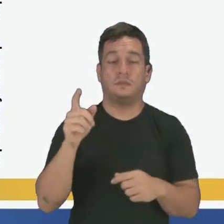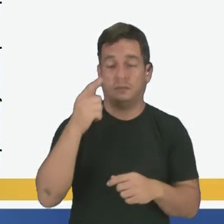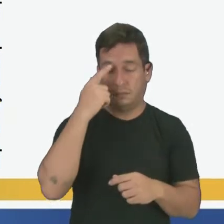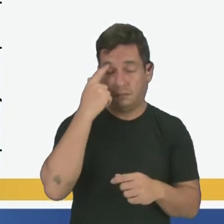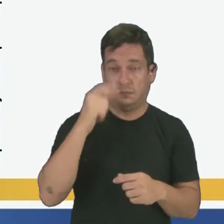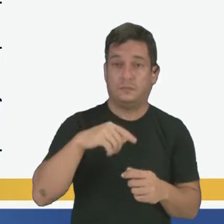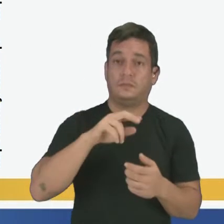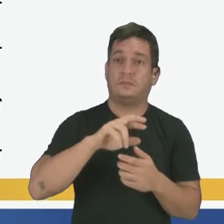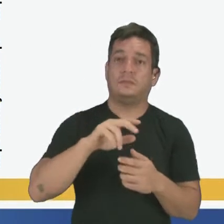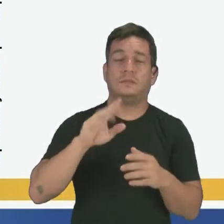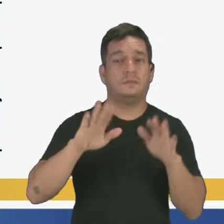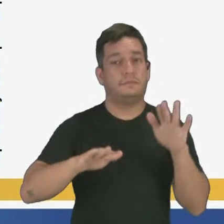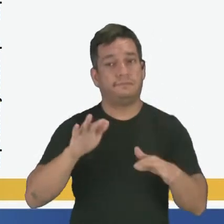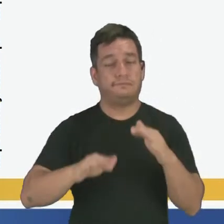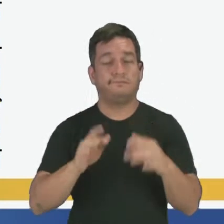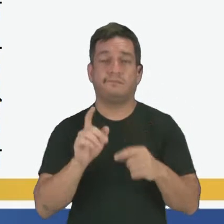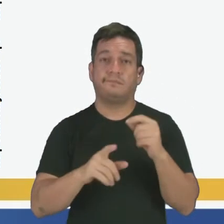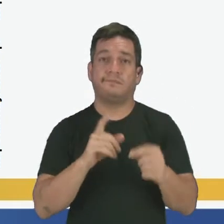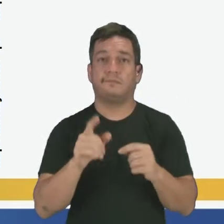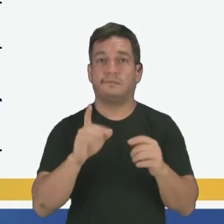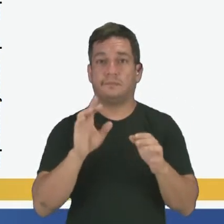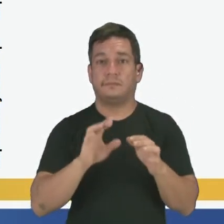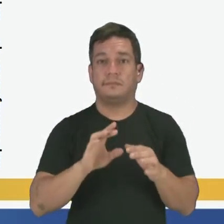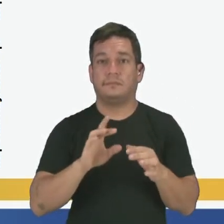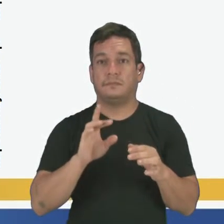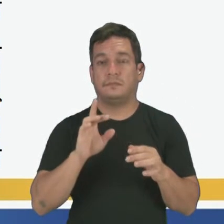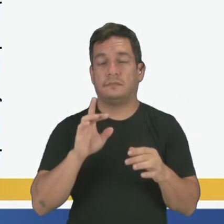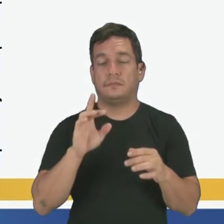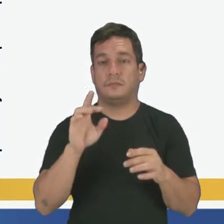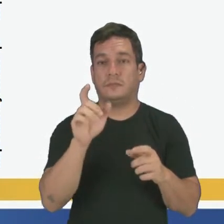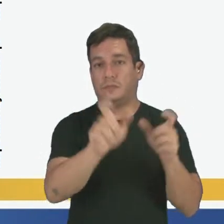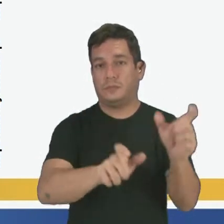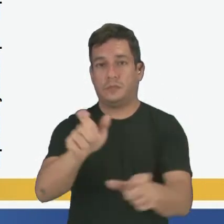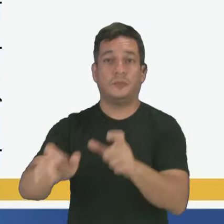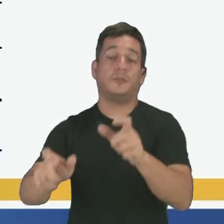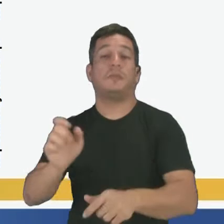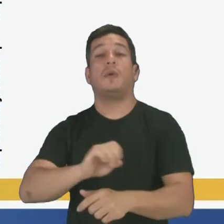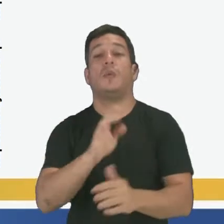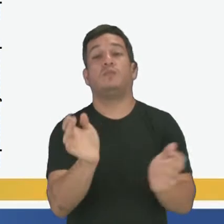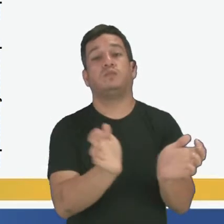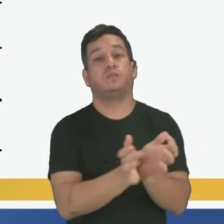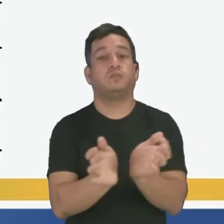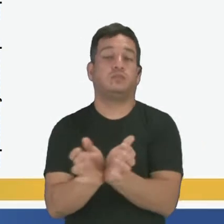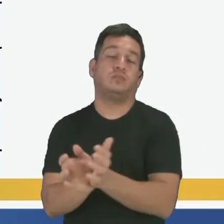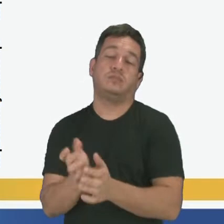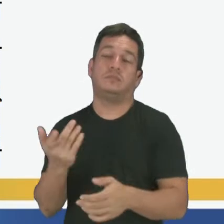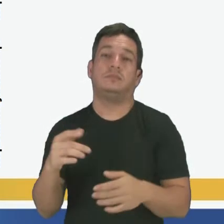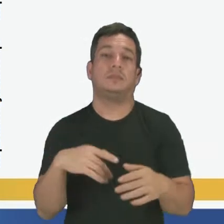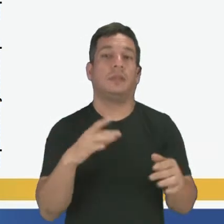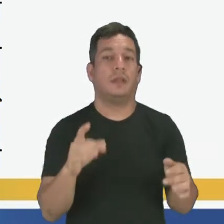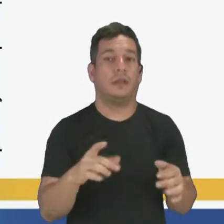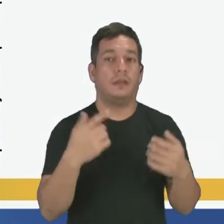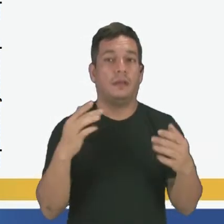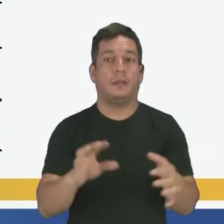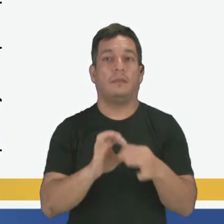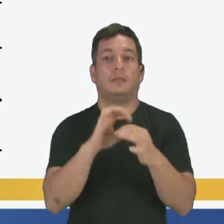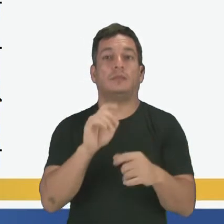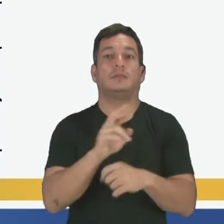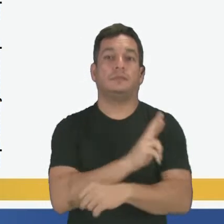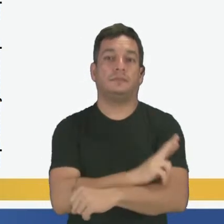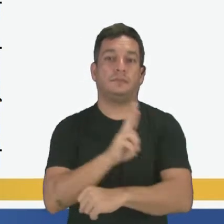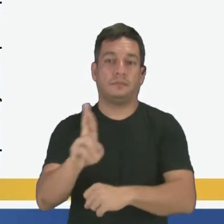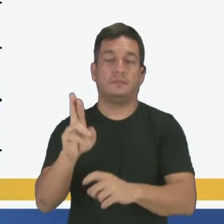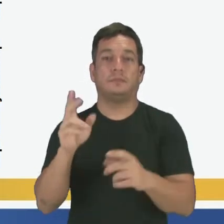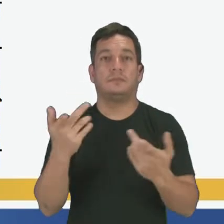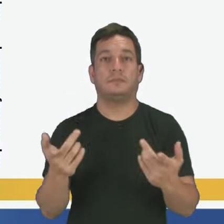restritas ou aleatórias, associadas ao grupo ou indivíduos, dependentes ou não da religião,